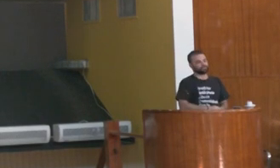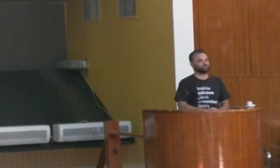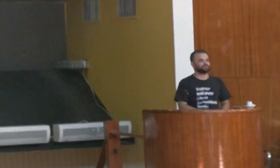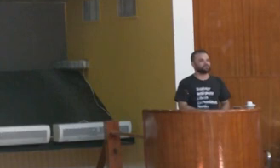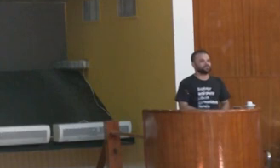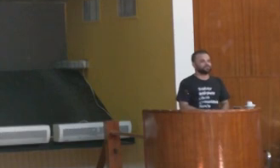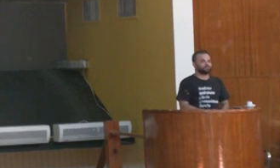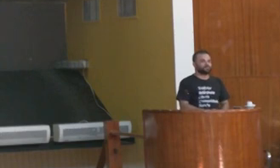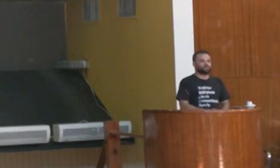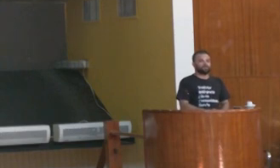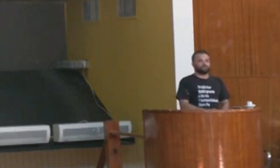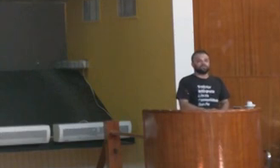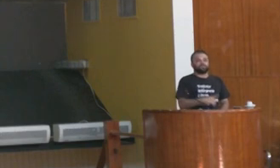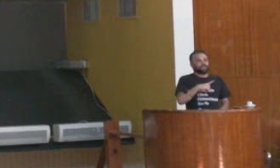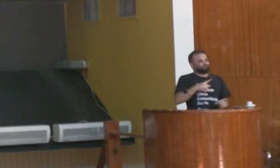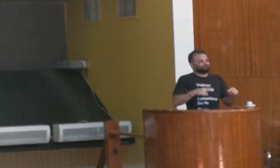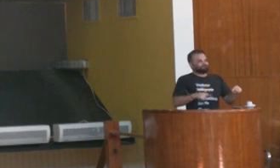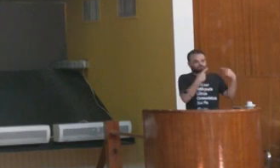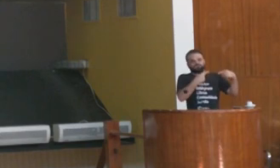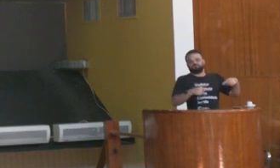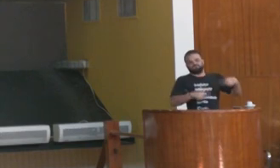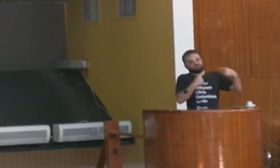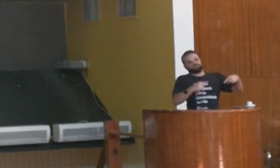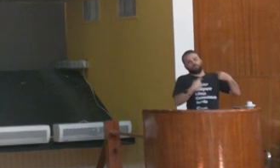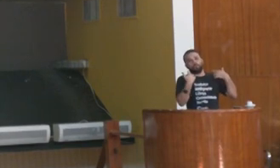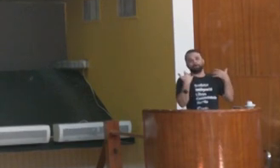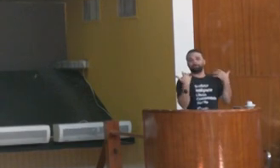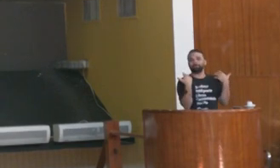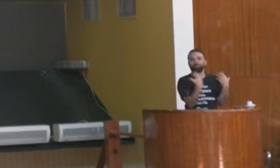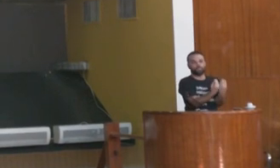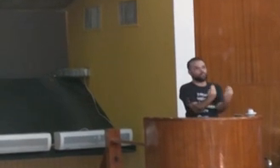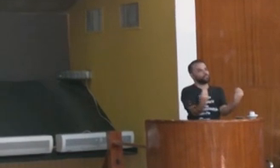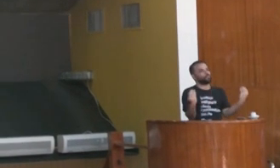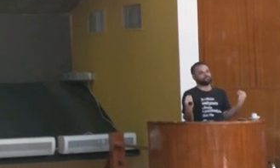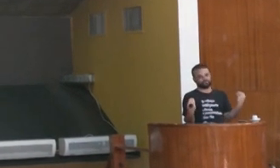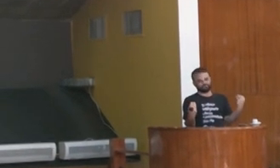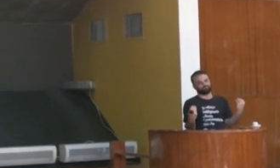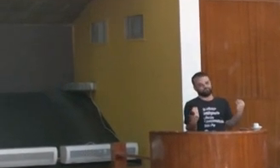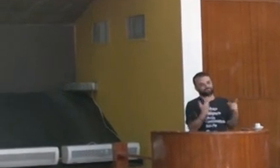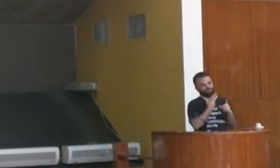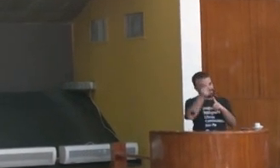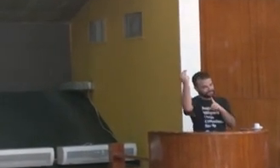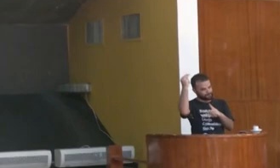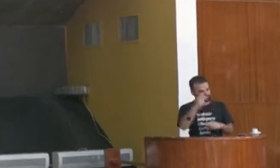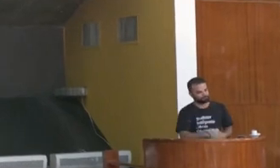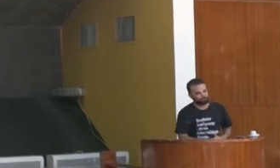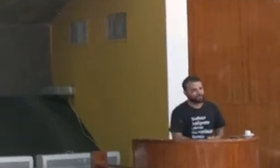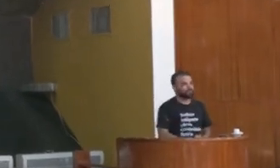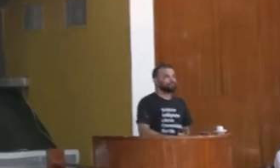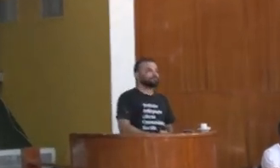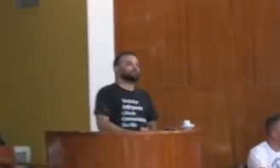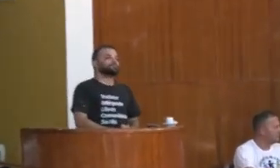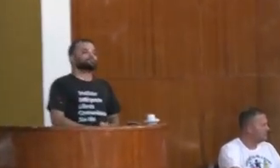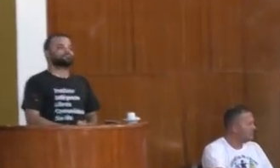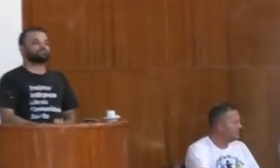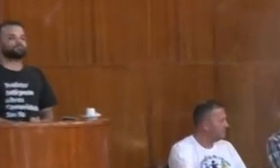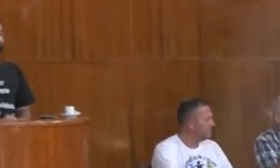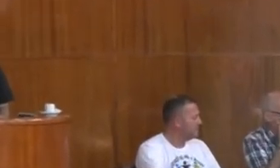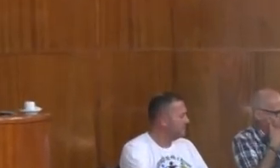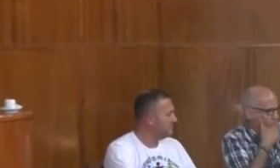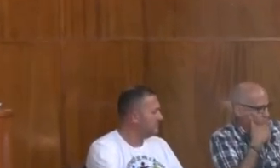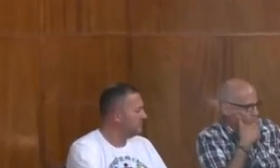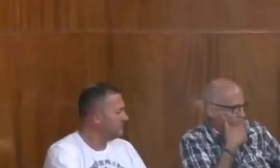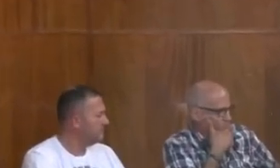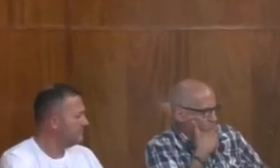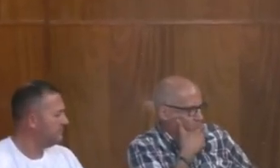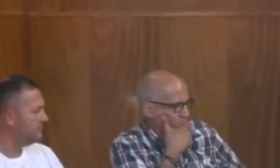quantos desafios a gente tem a vencer. Agradecer nosso vereador Senna, nosso secretário Fanuel, enfim. E